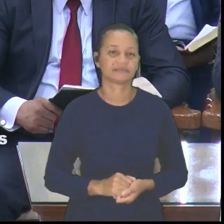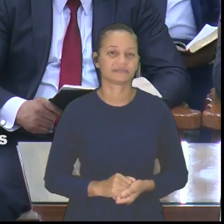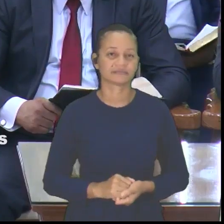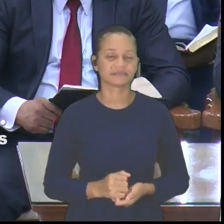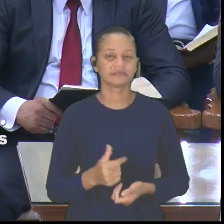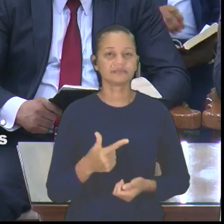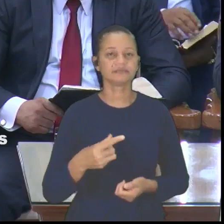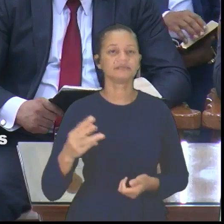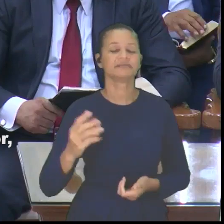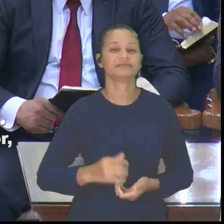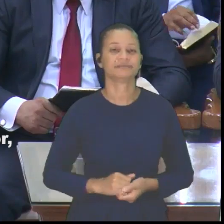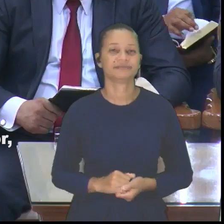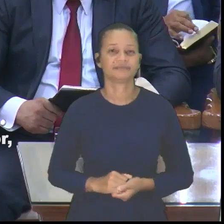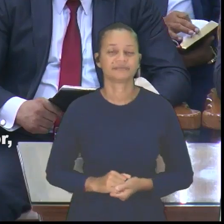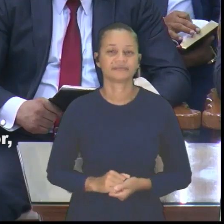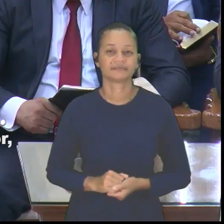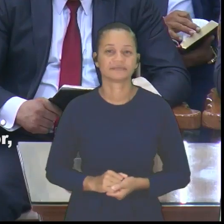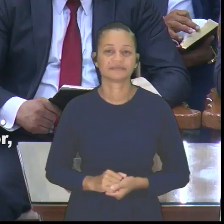23.